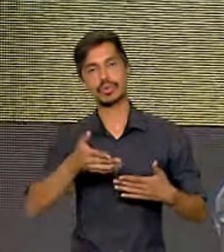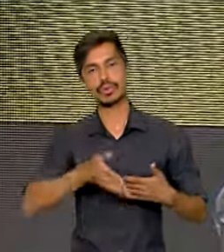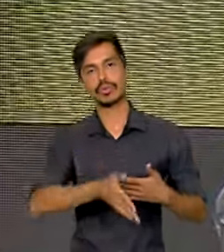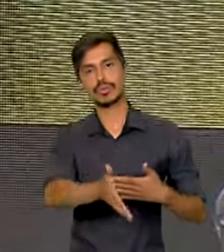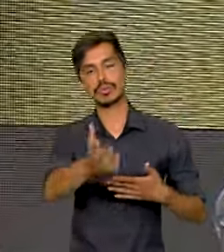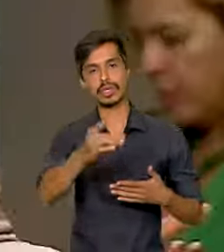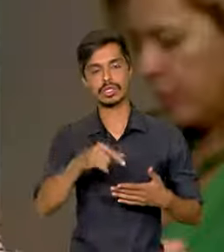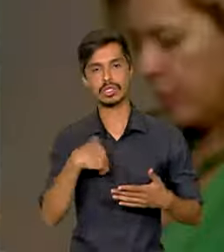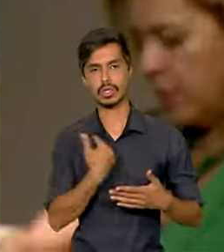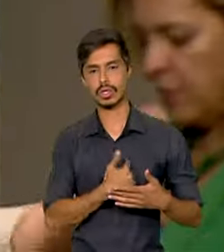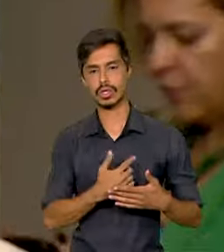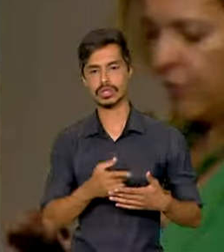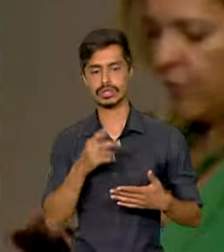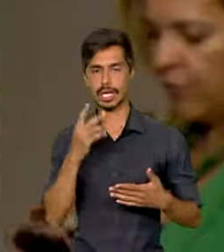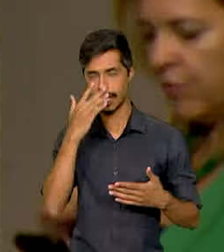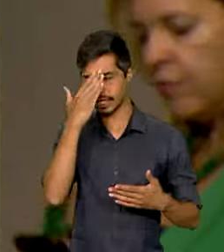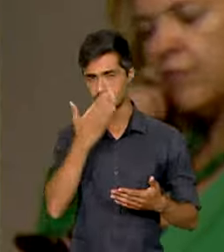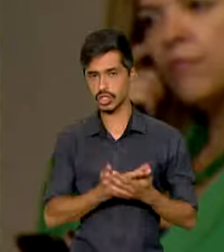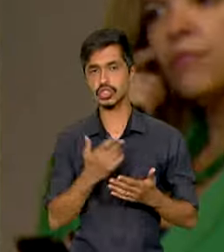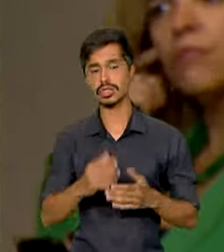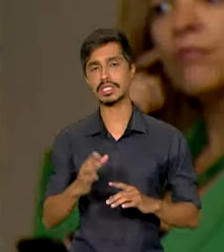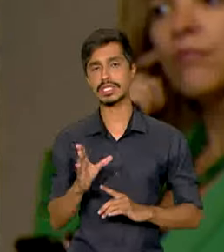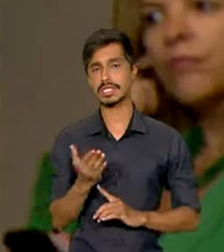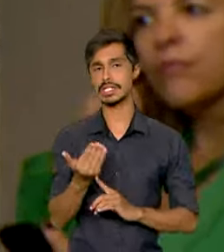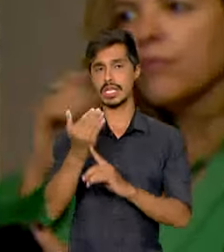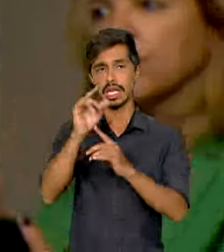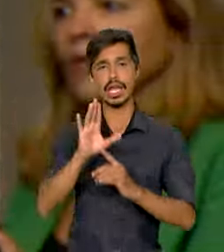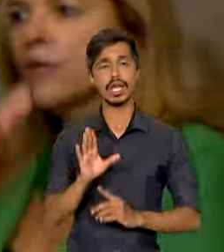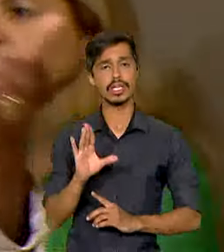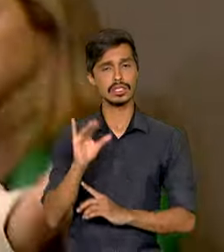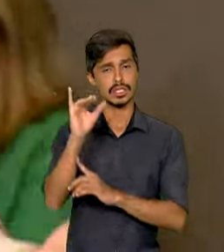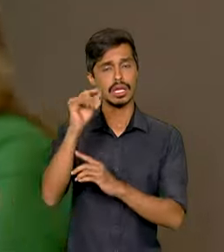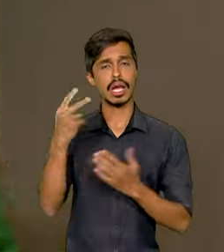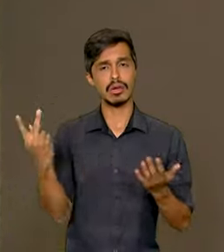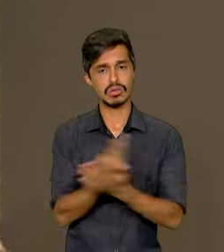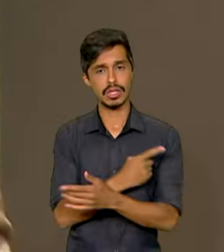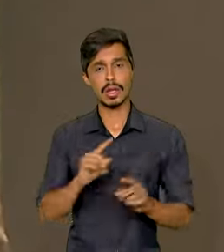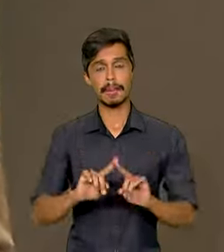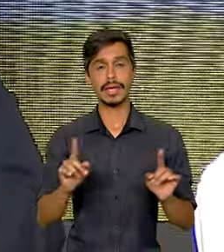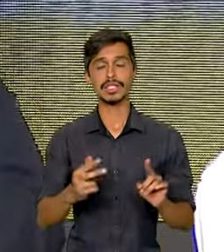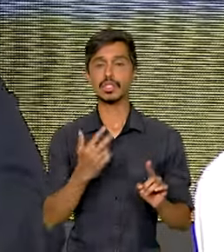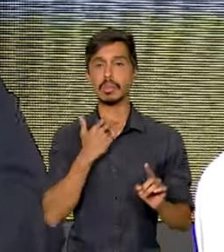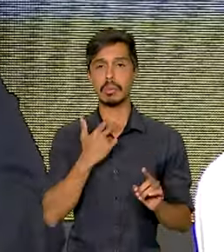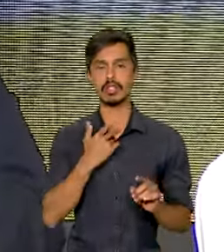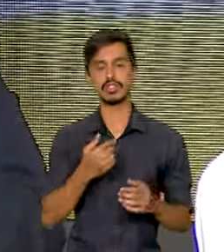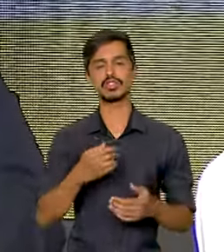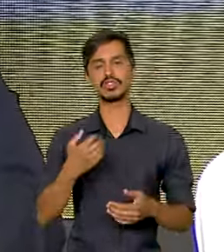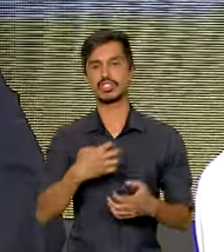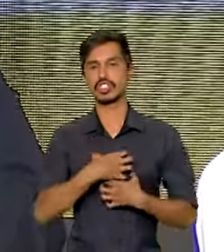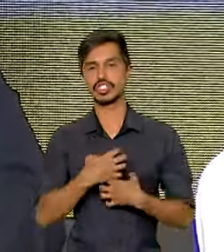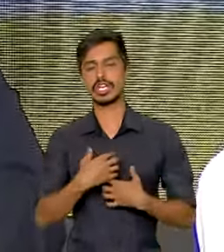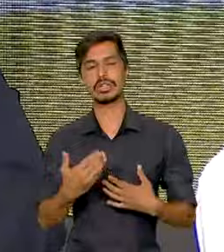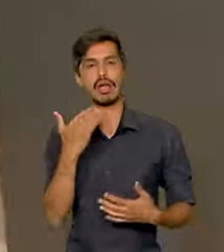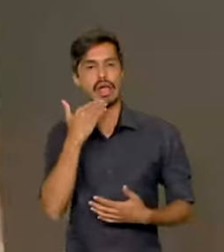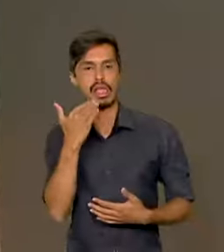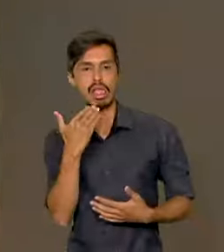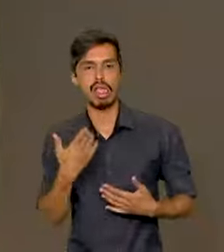nenhuma, é um grande benefício do desenvolvimento da ciência e tecnologia, mas que não pode ser utilizada, mal utilizada, como está